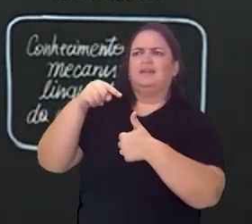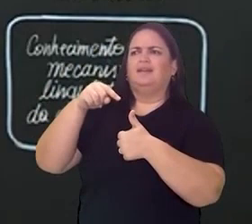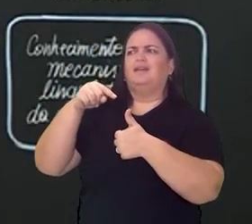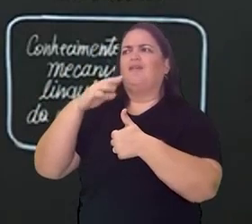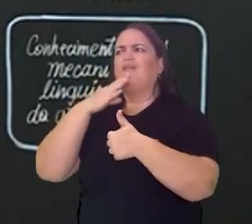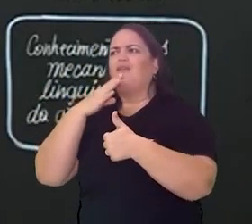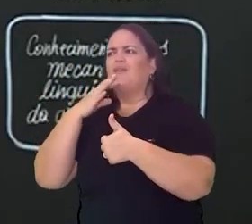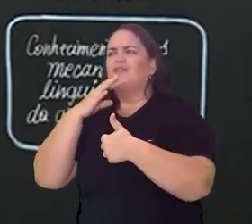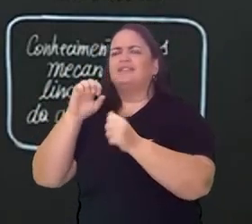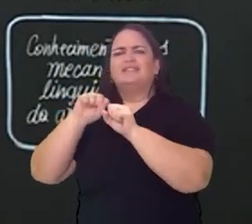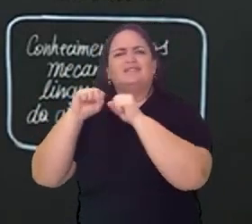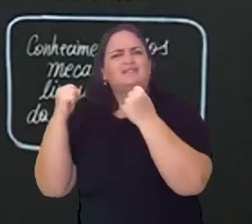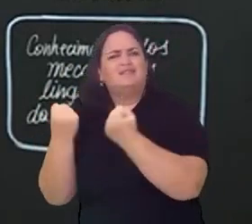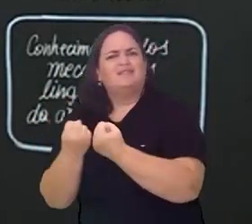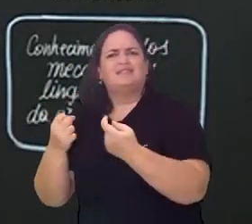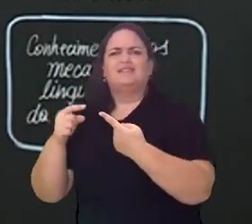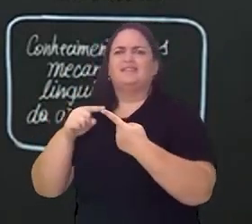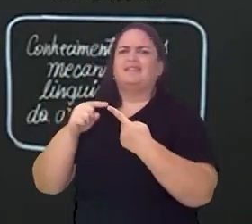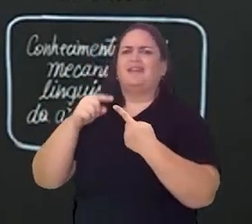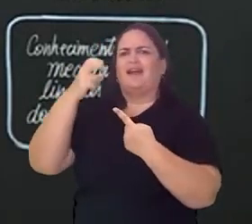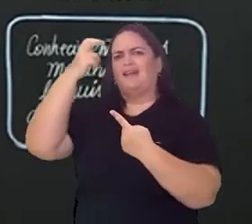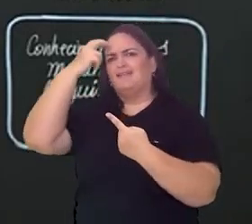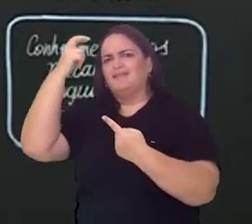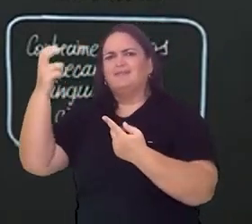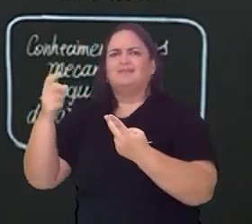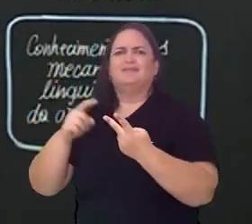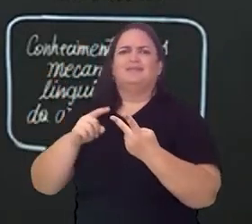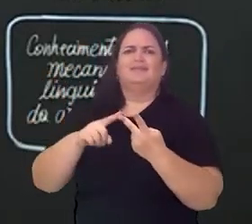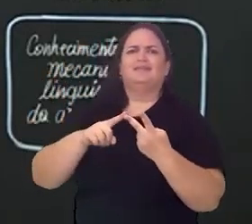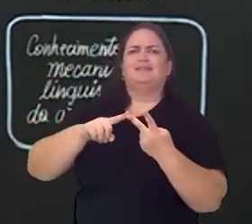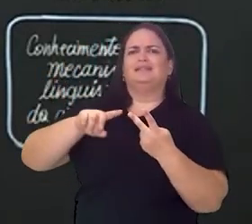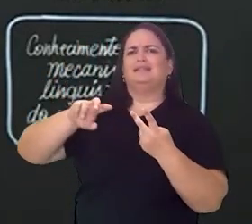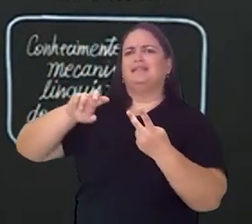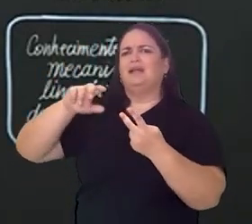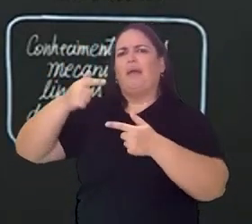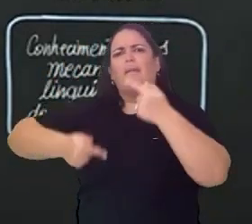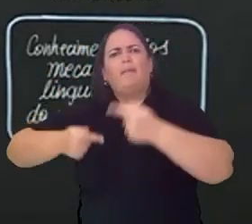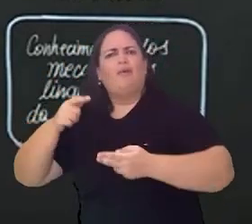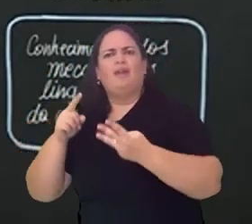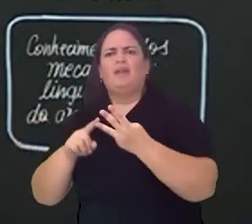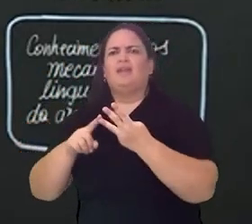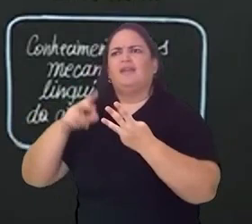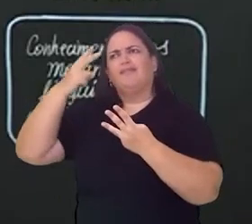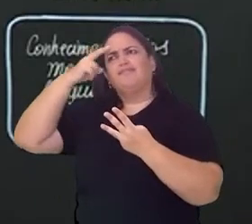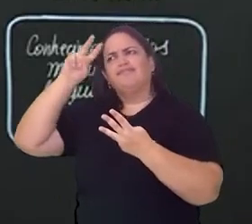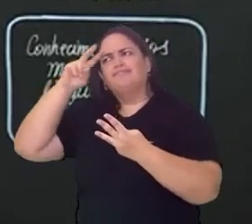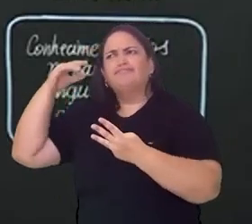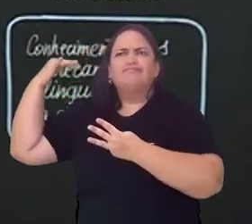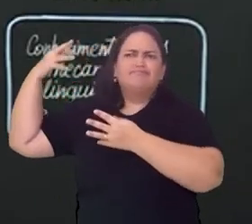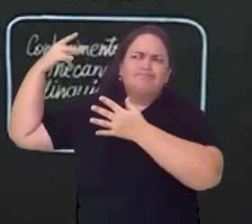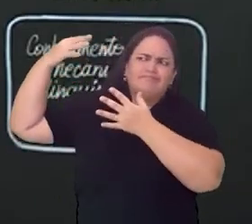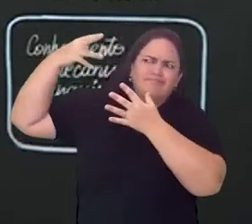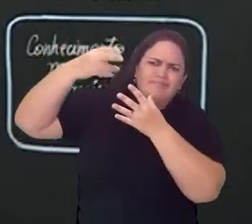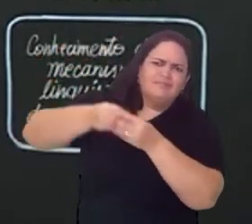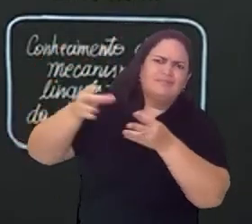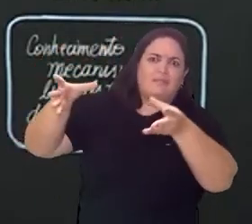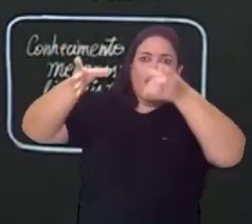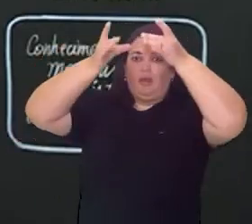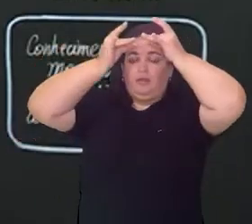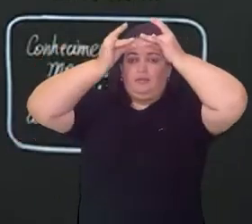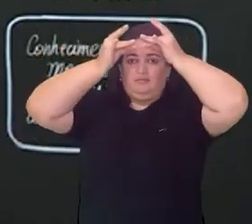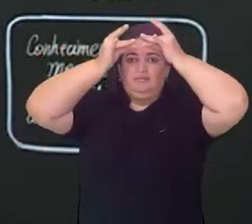ou seja, eu preciso de um conjunto de informações de ordem social, de ordem cultural, política, histórica, que me ajudem a